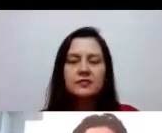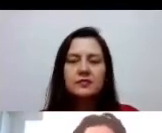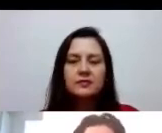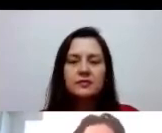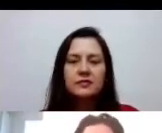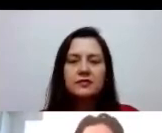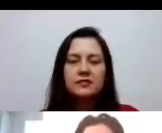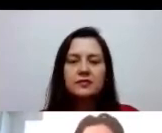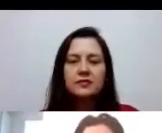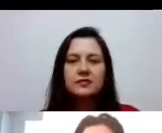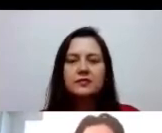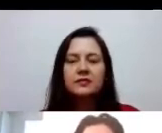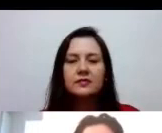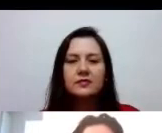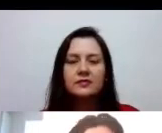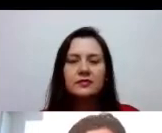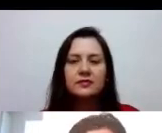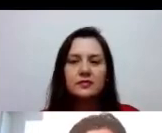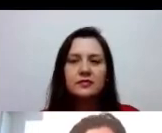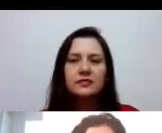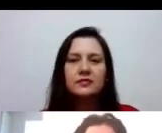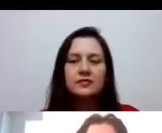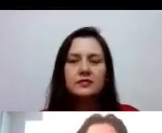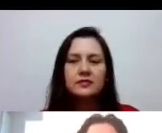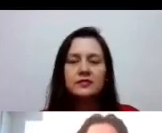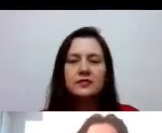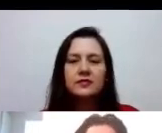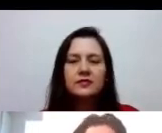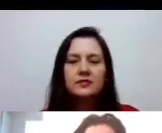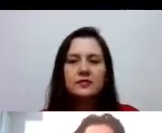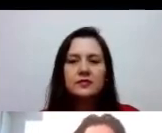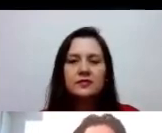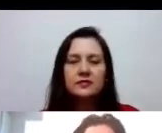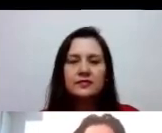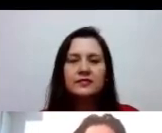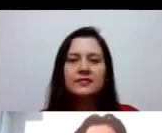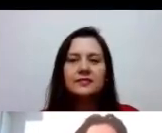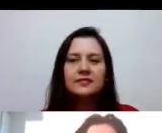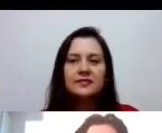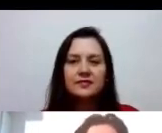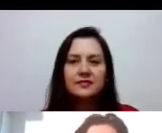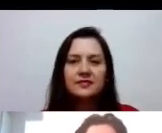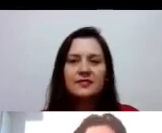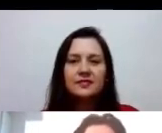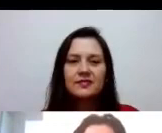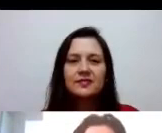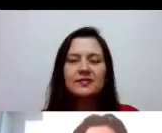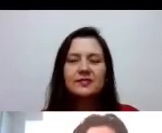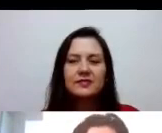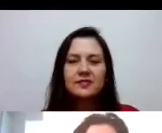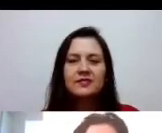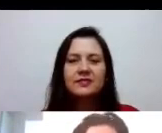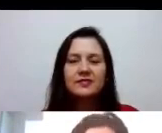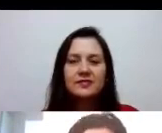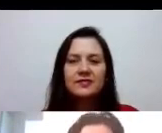cumprir ela da melhor forma para obter o melhor resultado, tá? Então, aqui entra a questão que a gente fala que é ilegal e imoral, que é